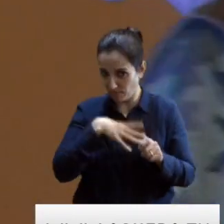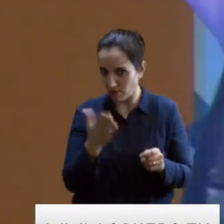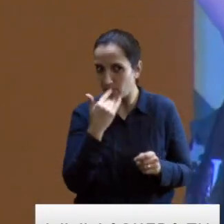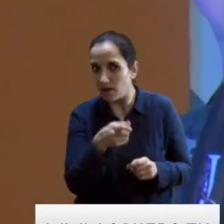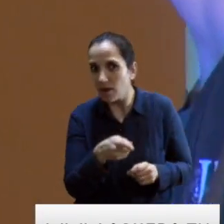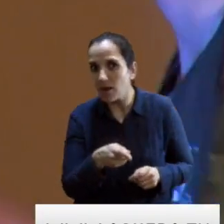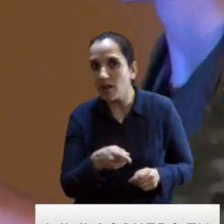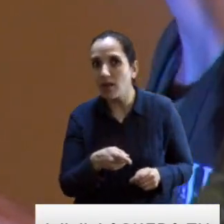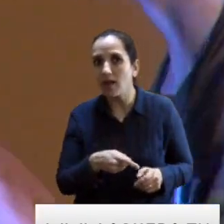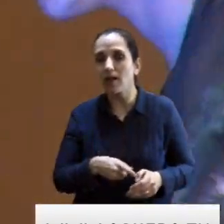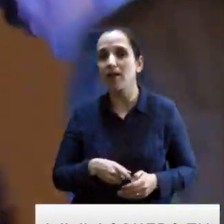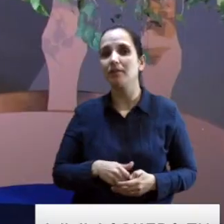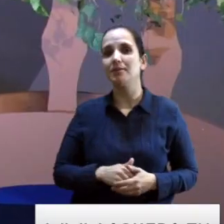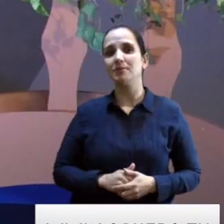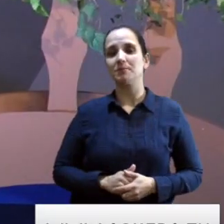trinca?